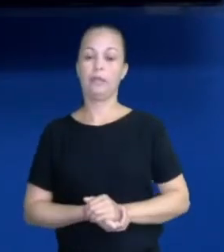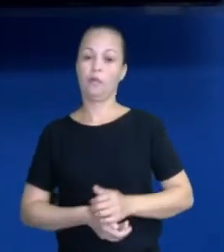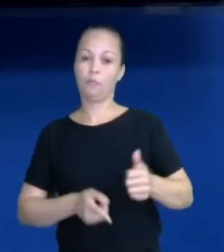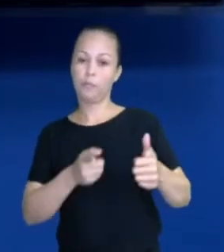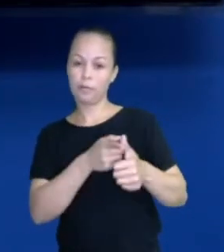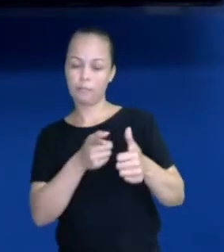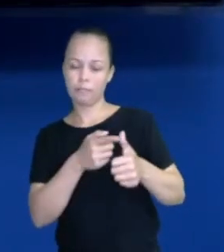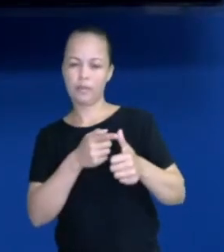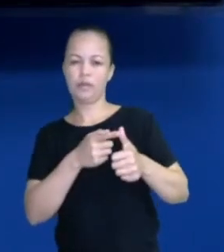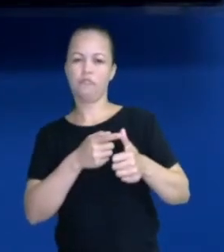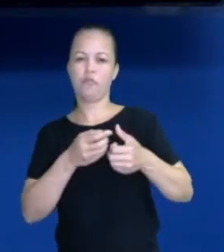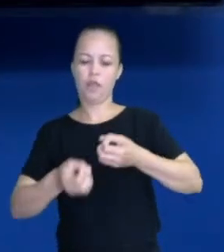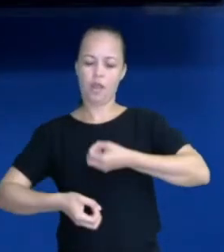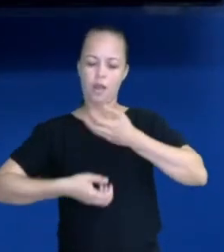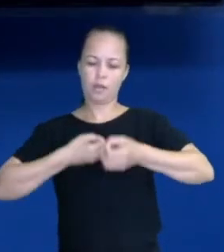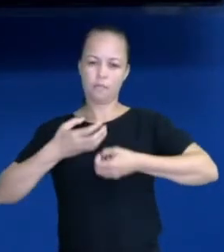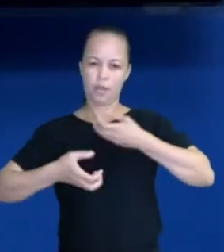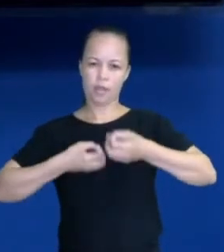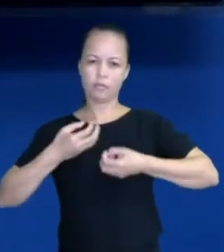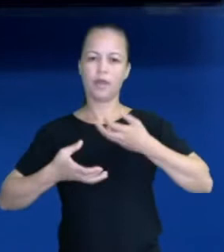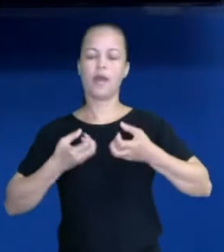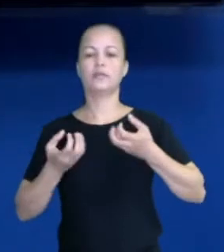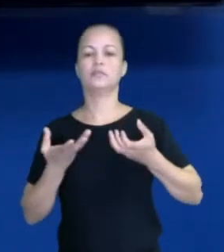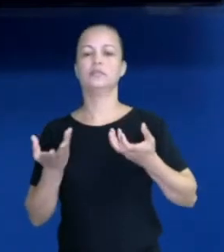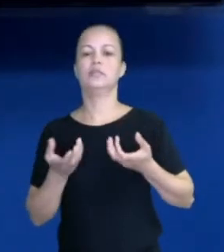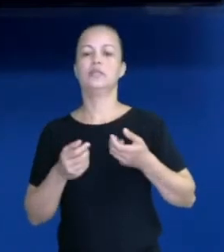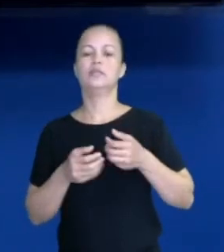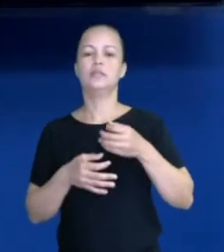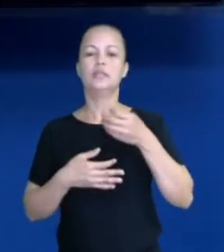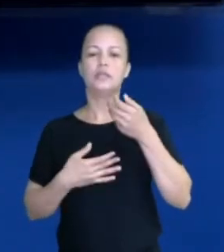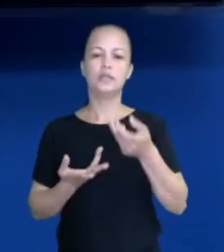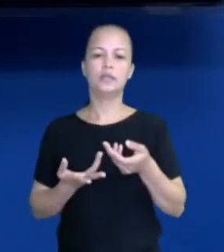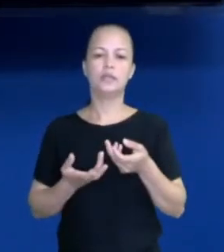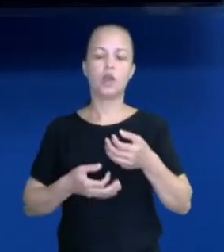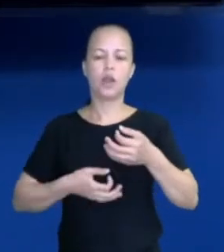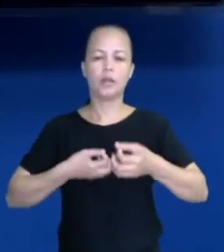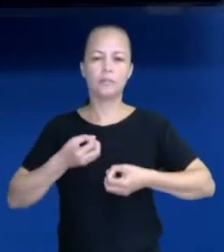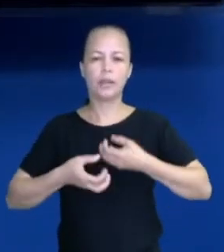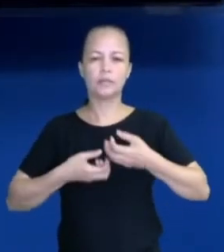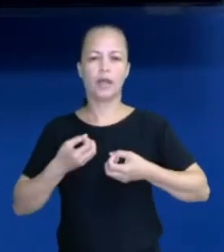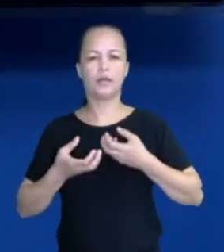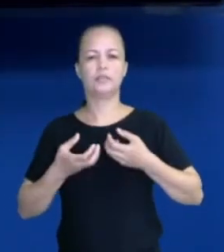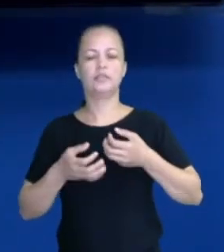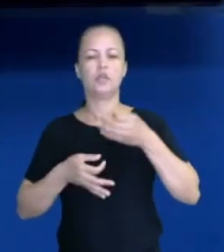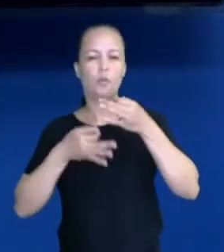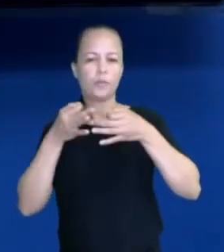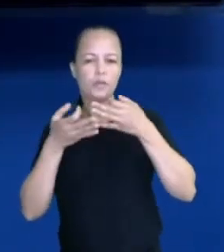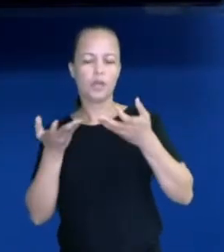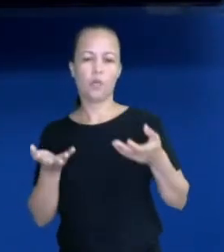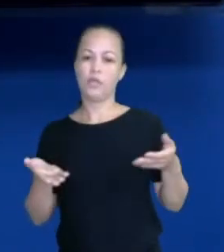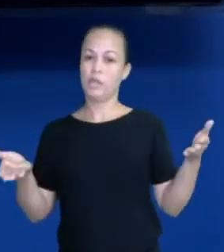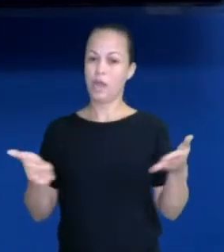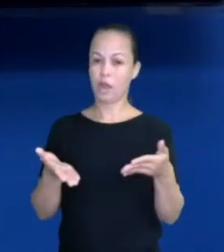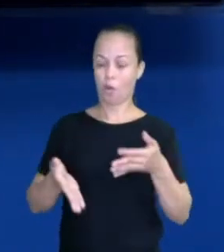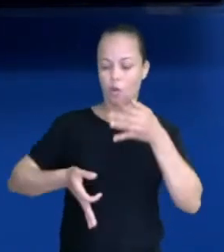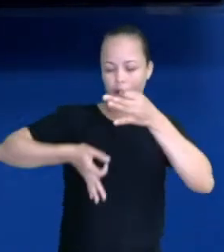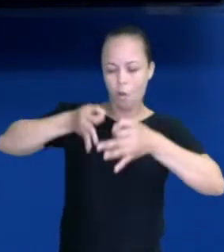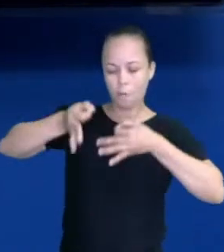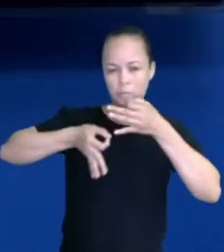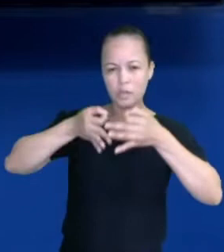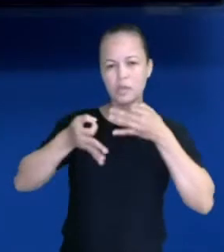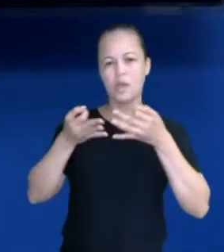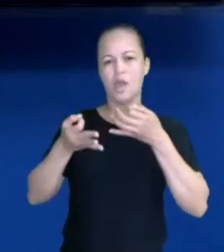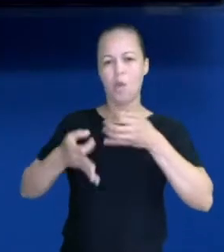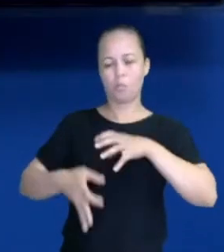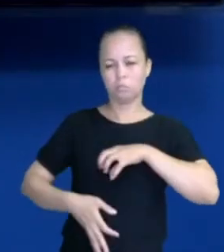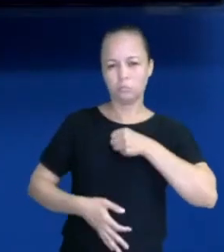de expressão. E agora vem o discurso de ódio. Algo está ligado ao outro. Então,